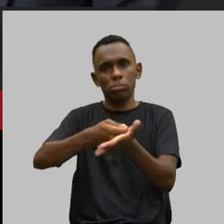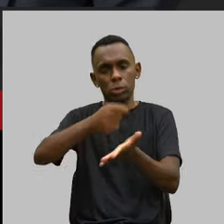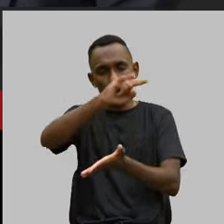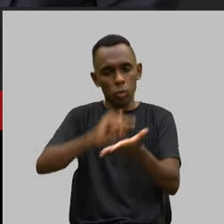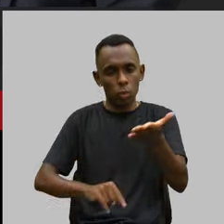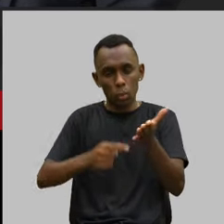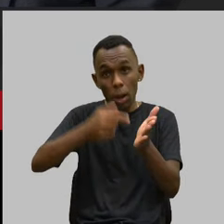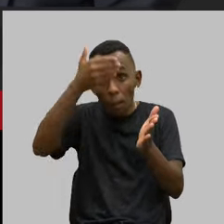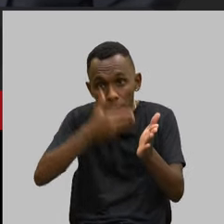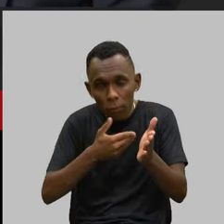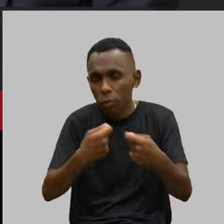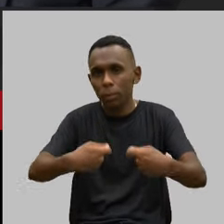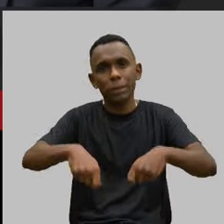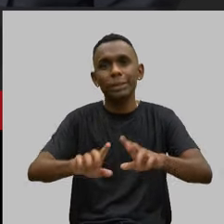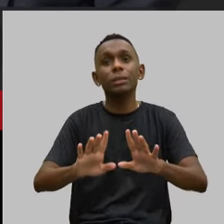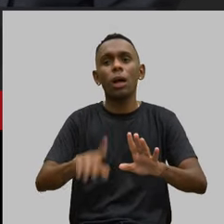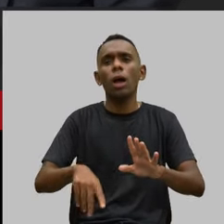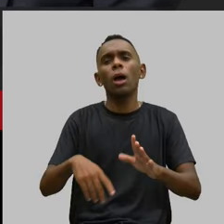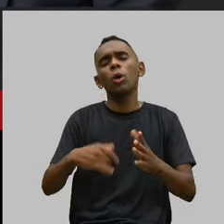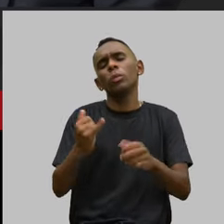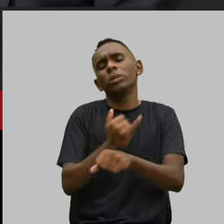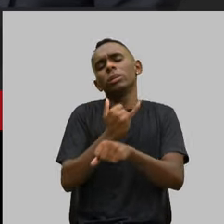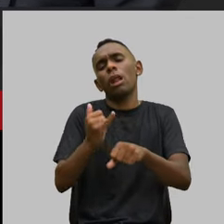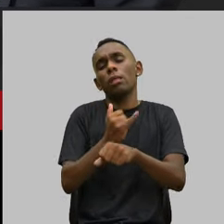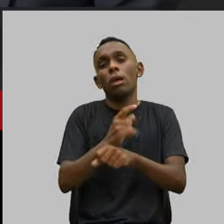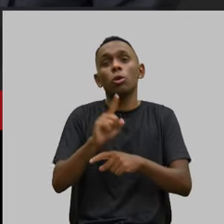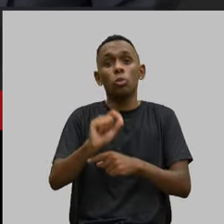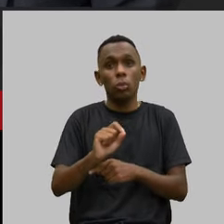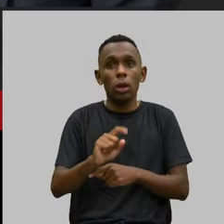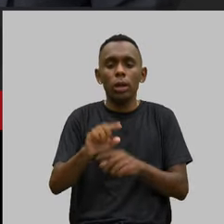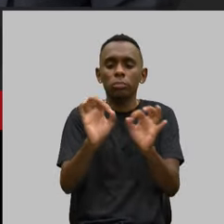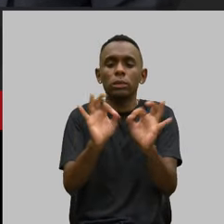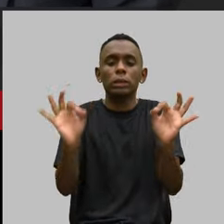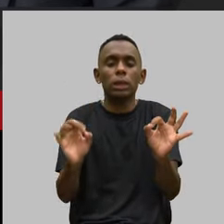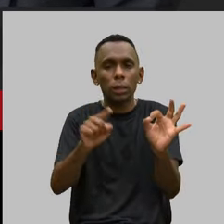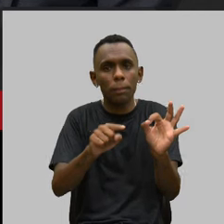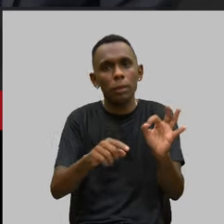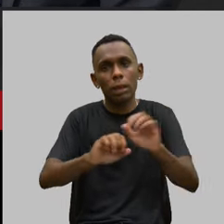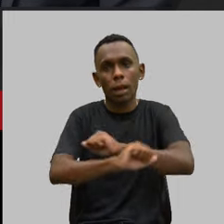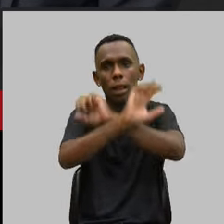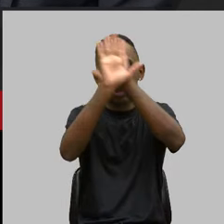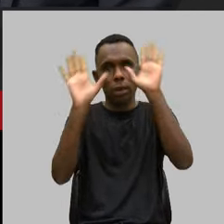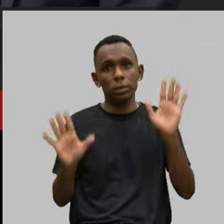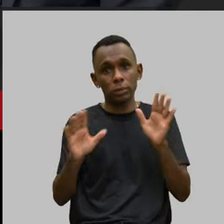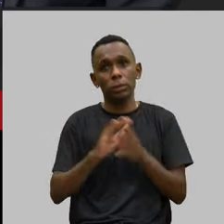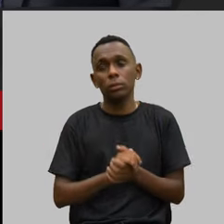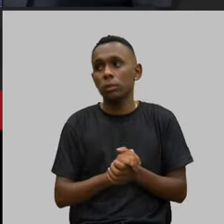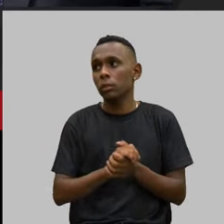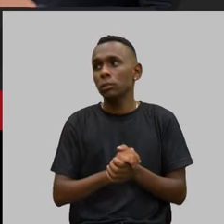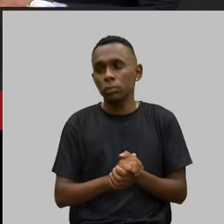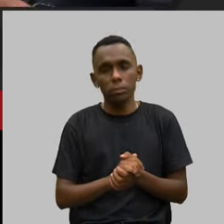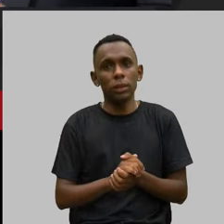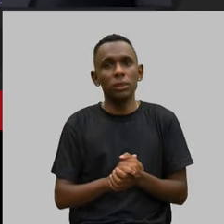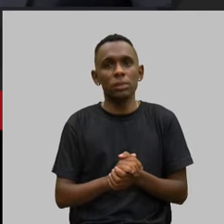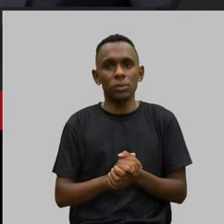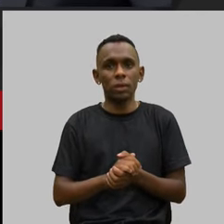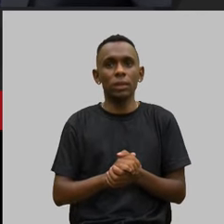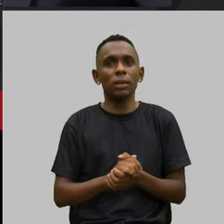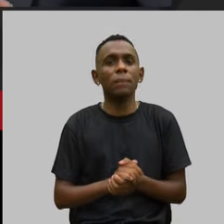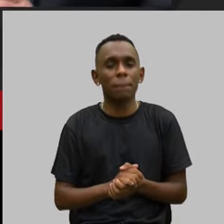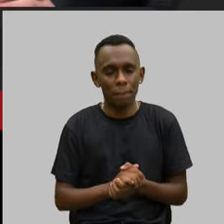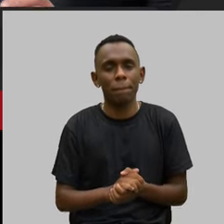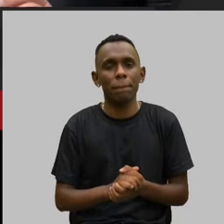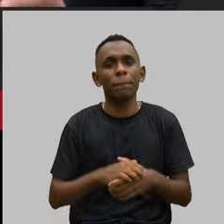declaração isso aí é uma medida direta de simplificação e transparência o contribuinte investe que ao invés de